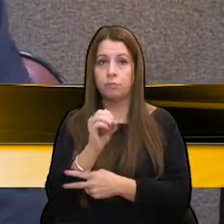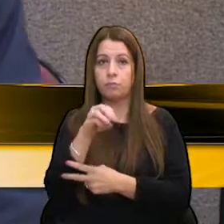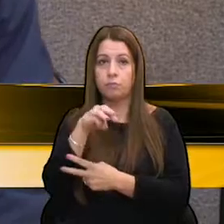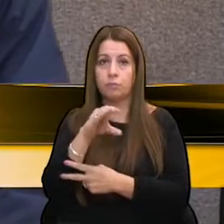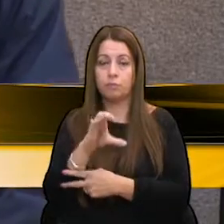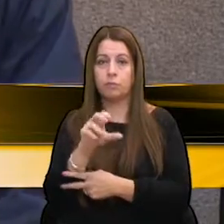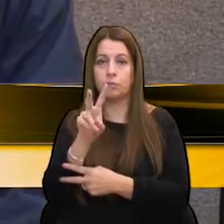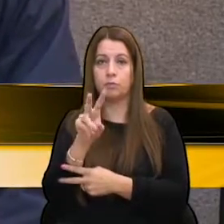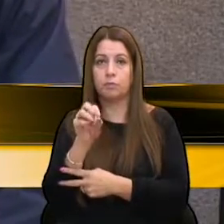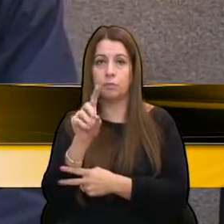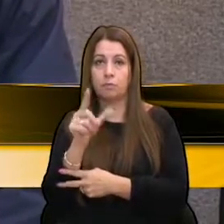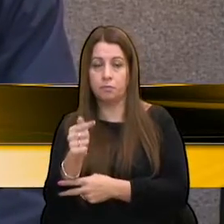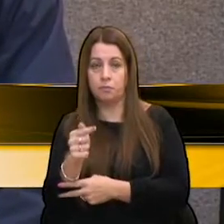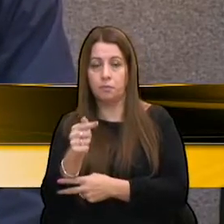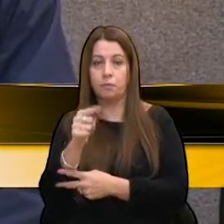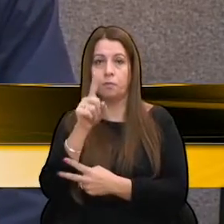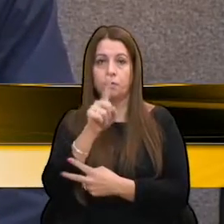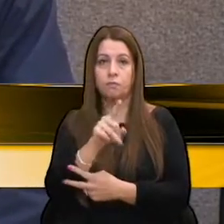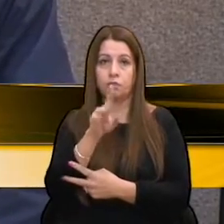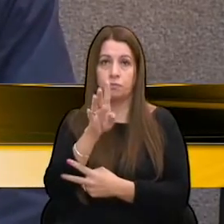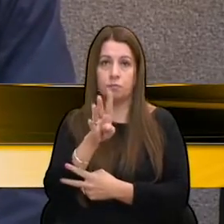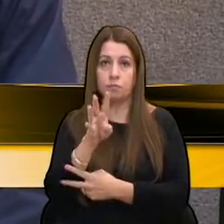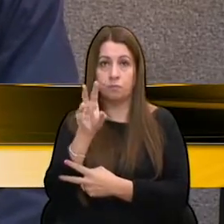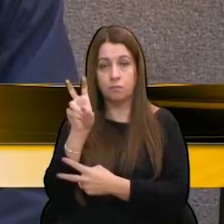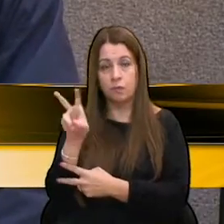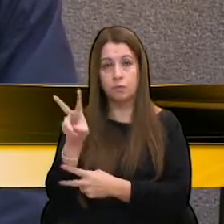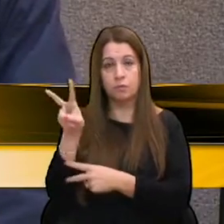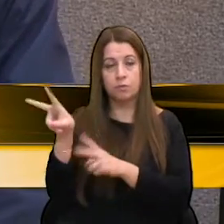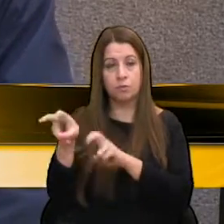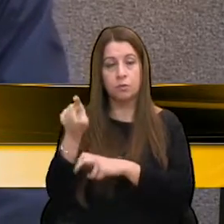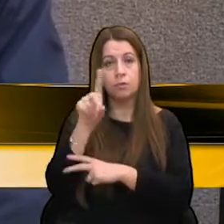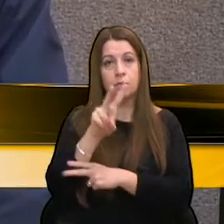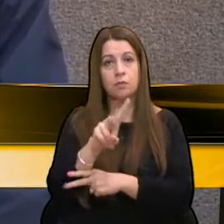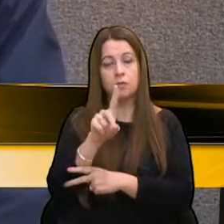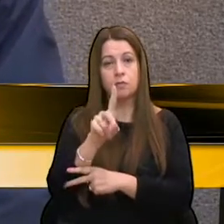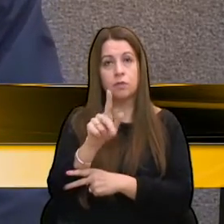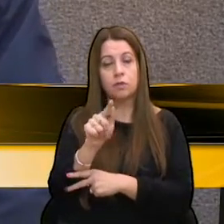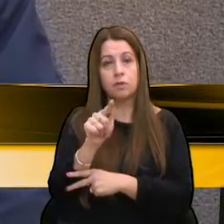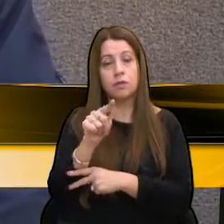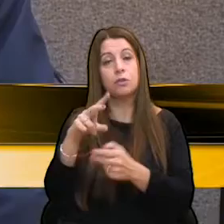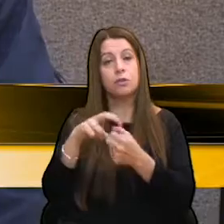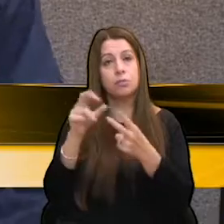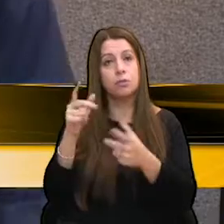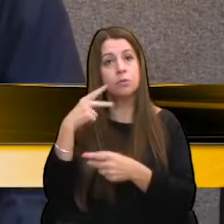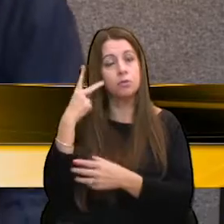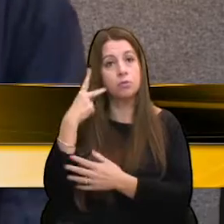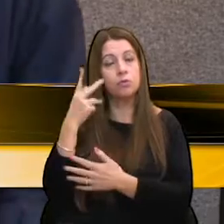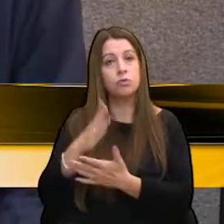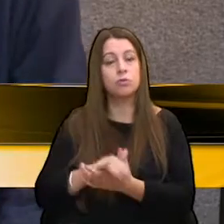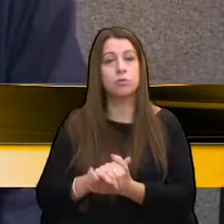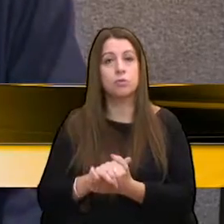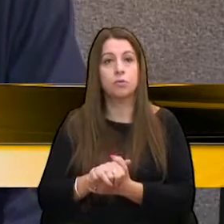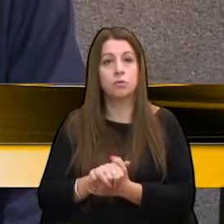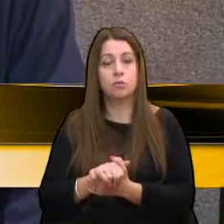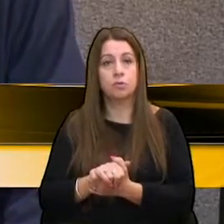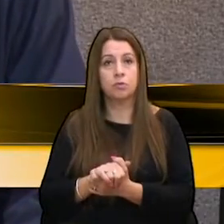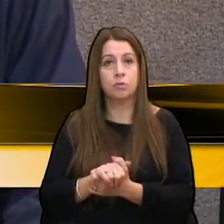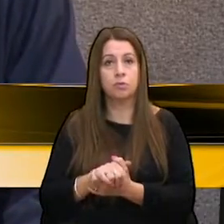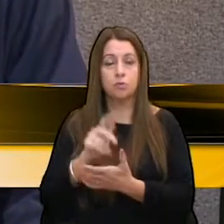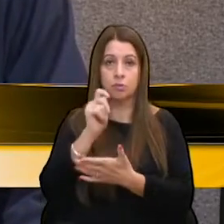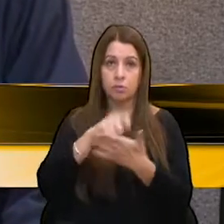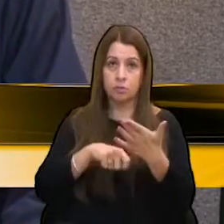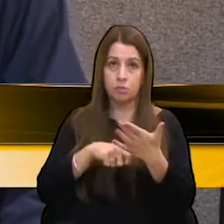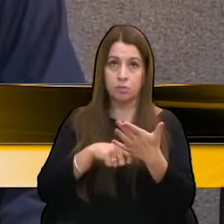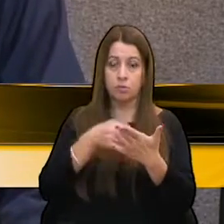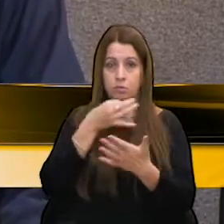de março de 2017, 142 anos da colonização e 127 anos da emancipação política.